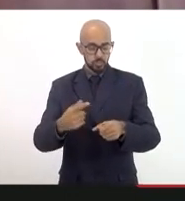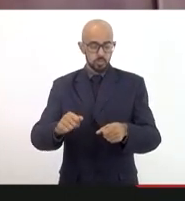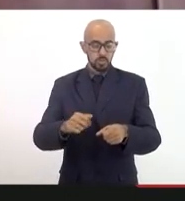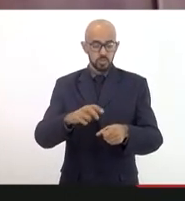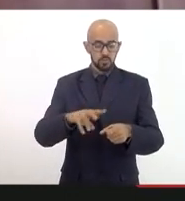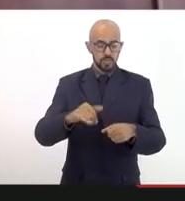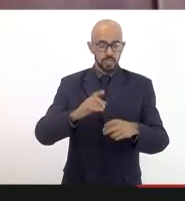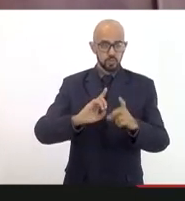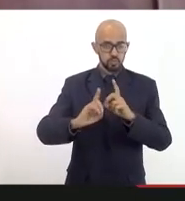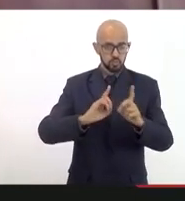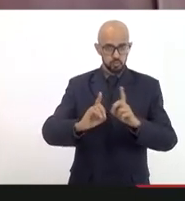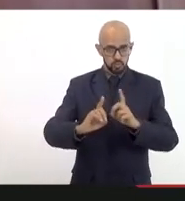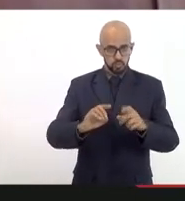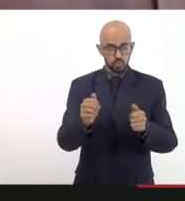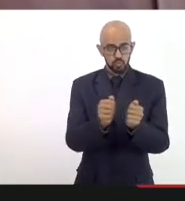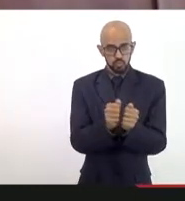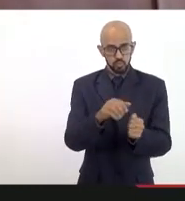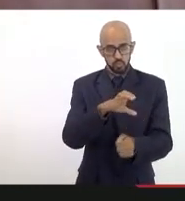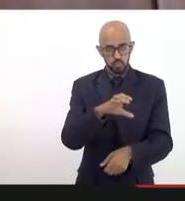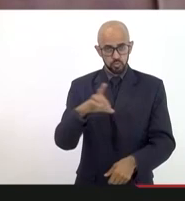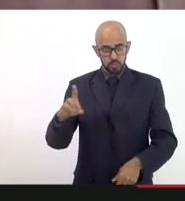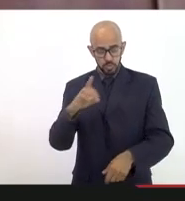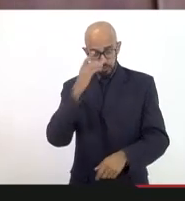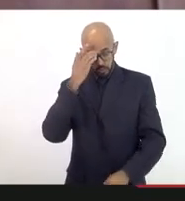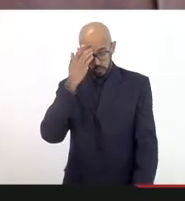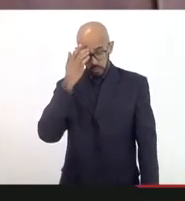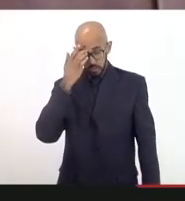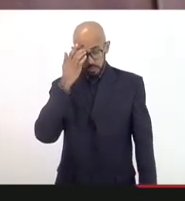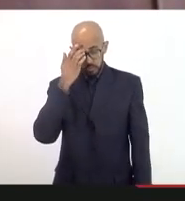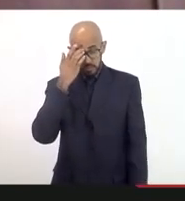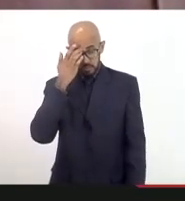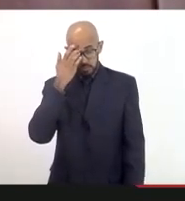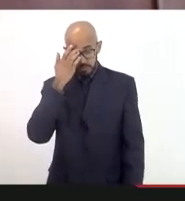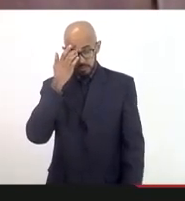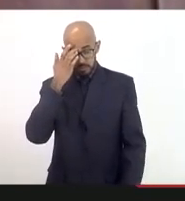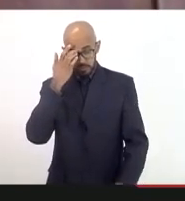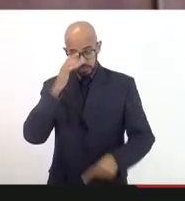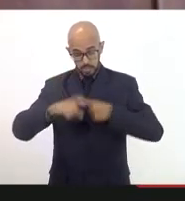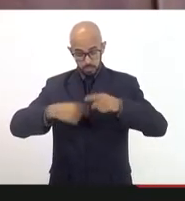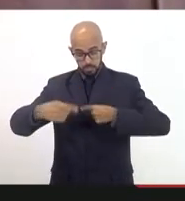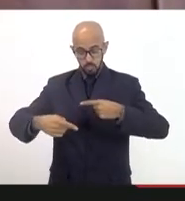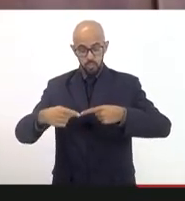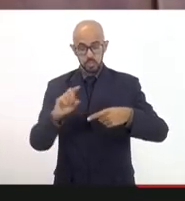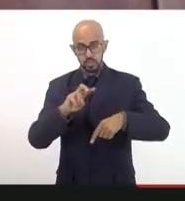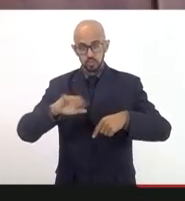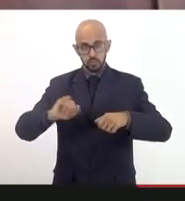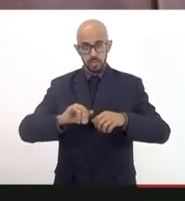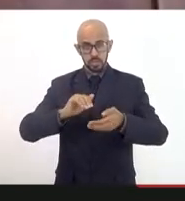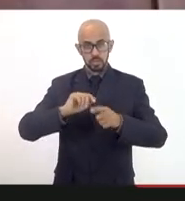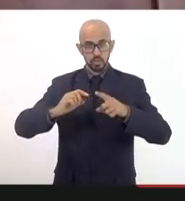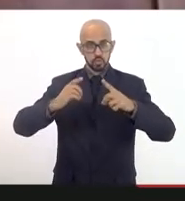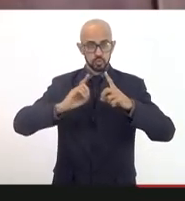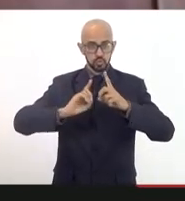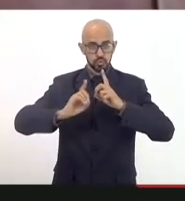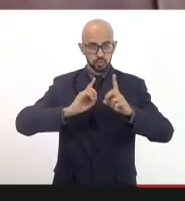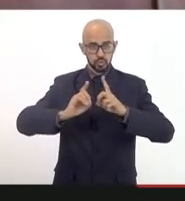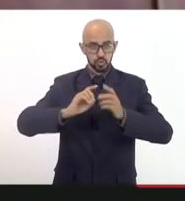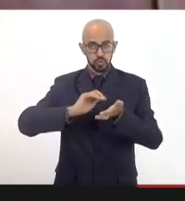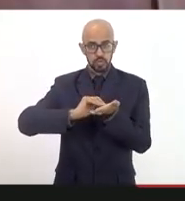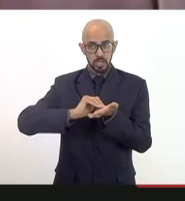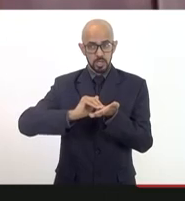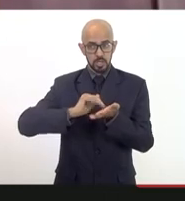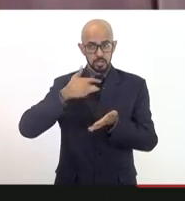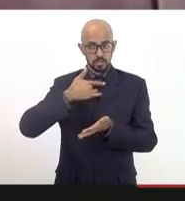com as coordenações, né, se está todo mundo de acordo, e a seguir a gente discute com o secretário de saúde,